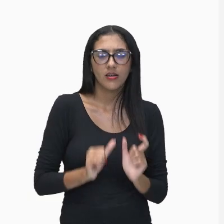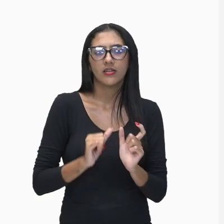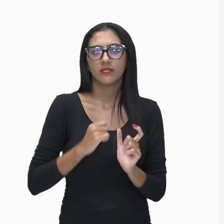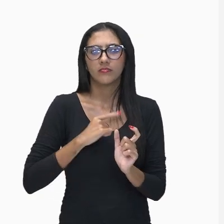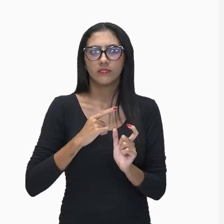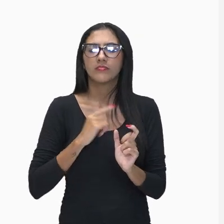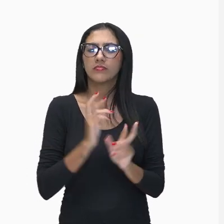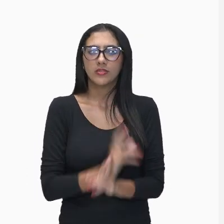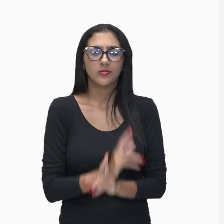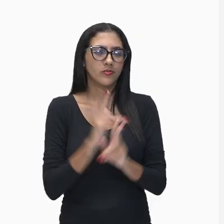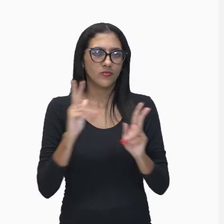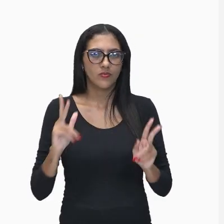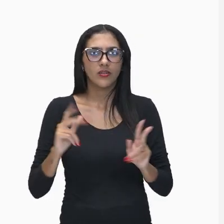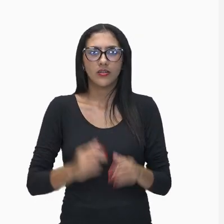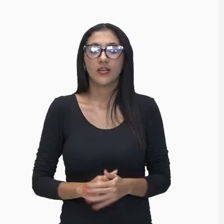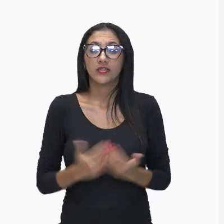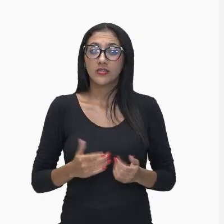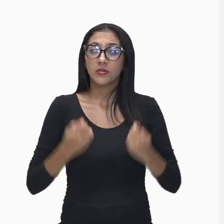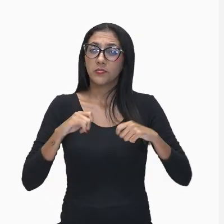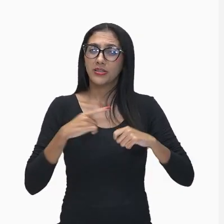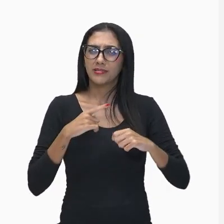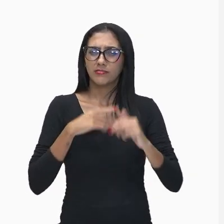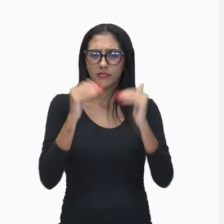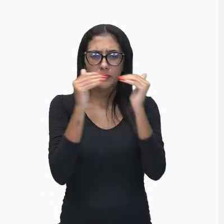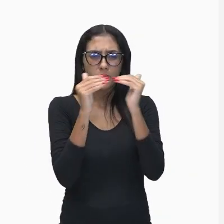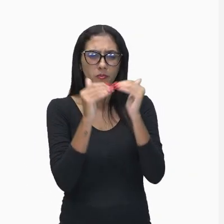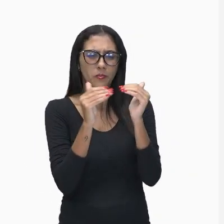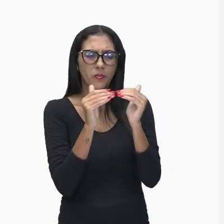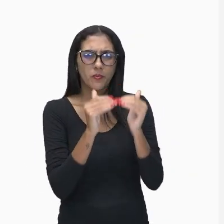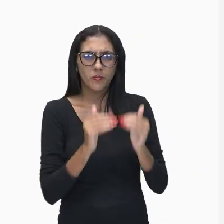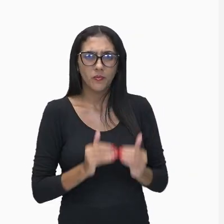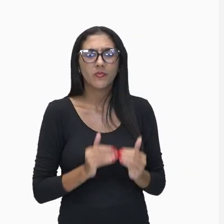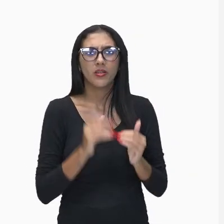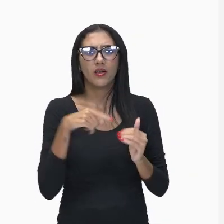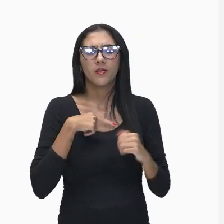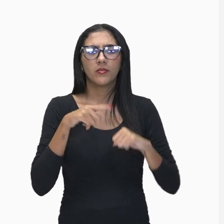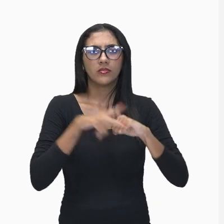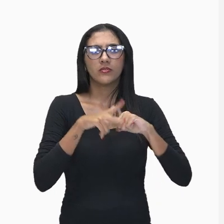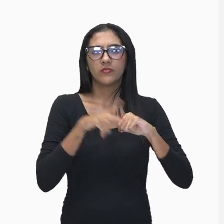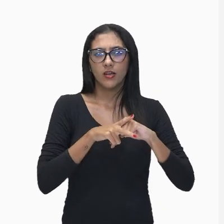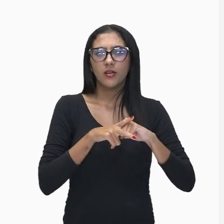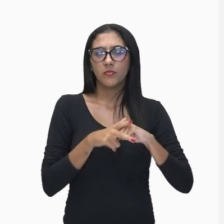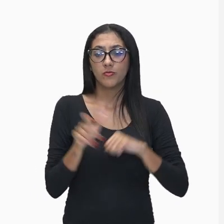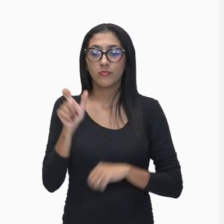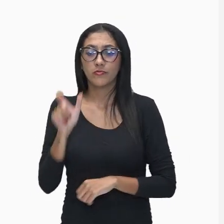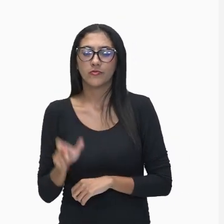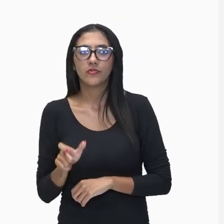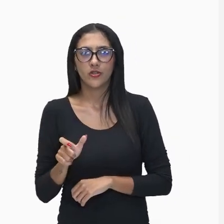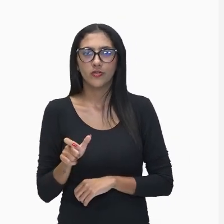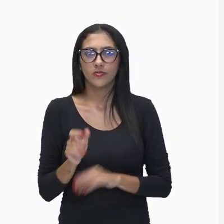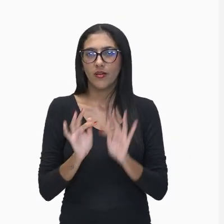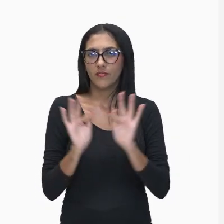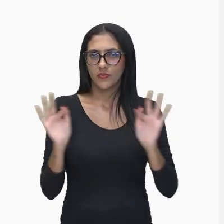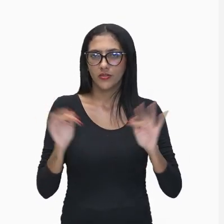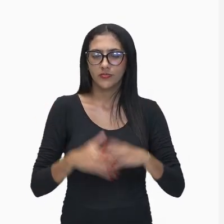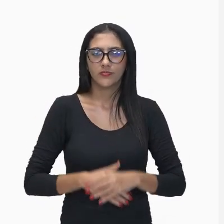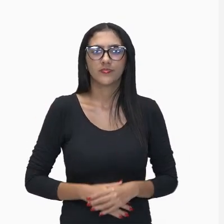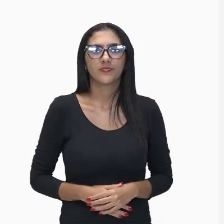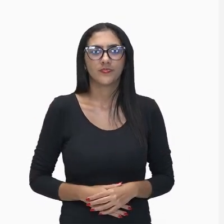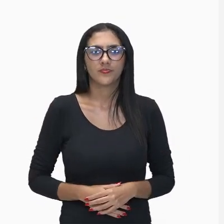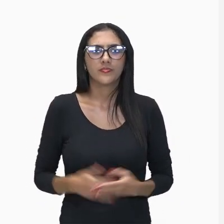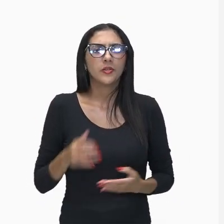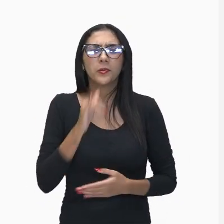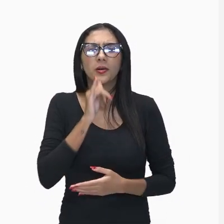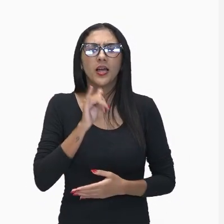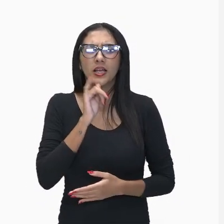conjugação diferenciada. Então, a gente tem que fazer a concordância desse verbo com o sujeito da oração, ok? Então, um exemplo. Eu